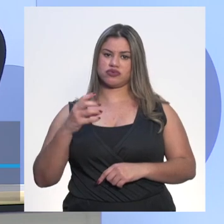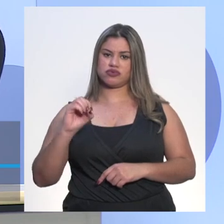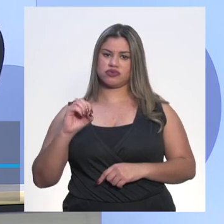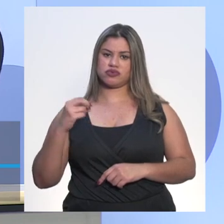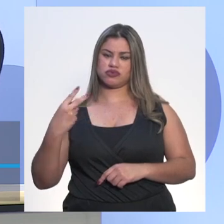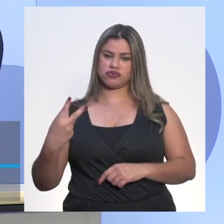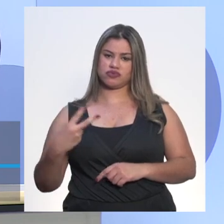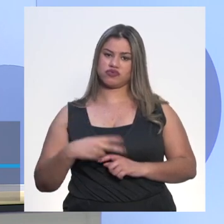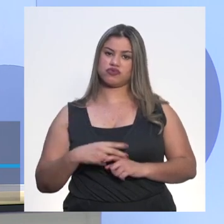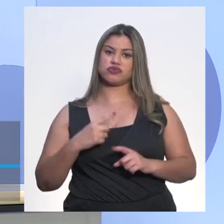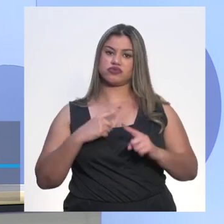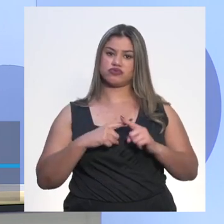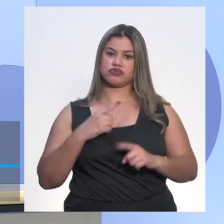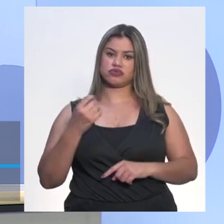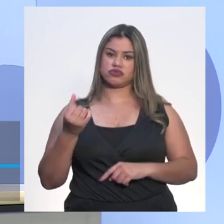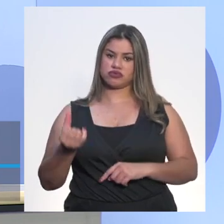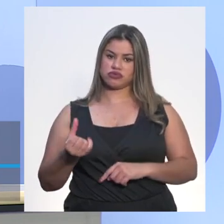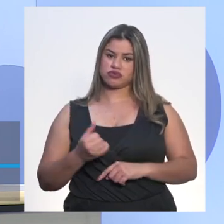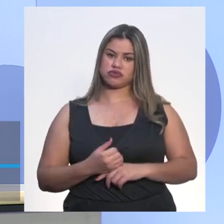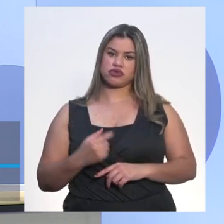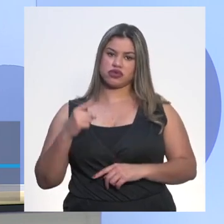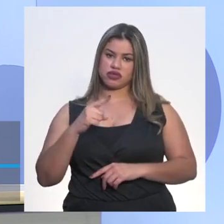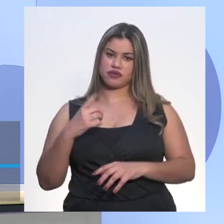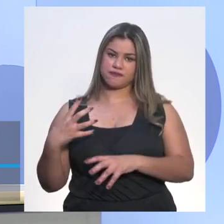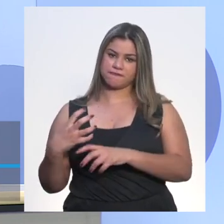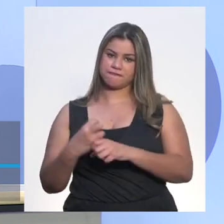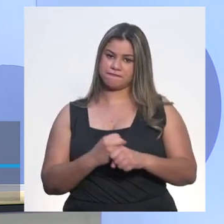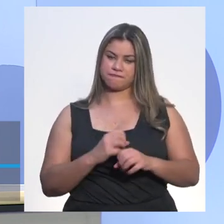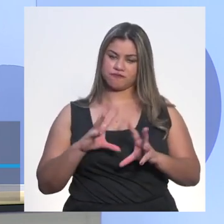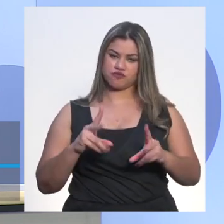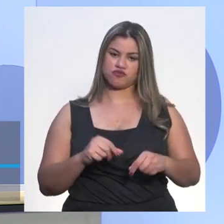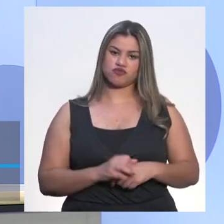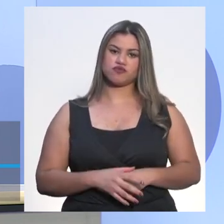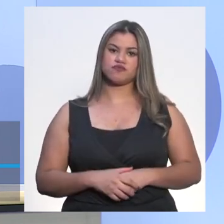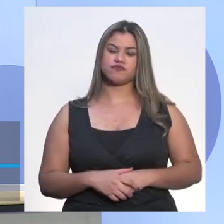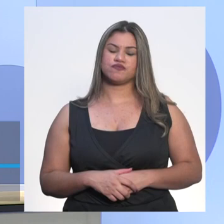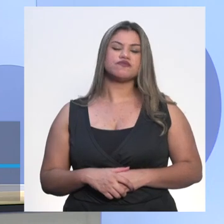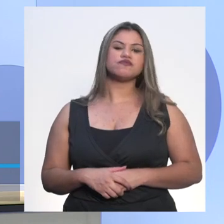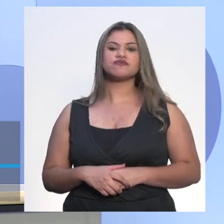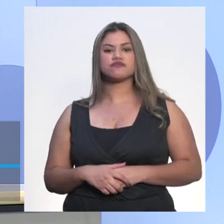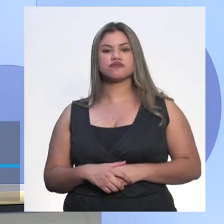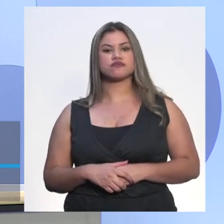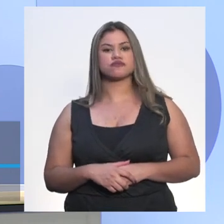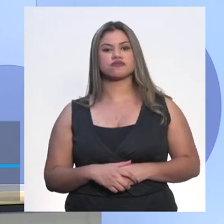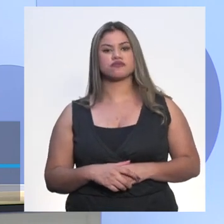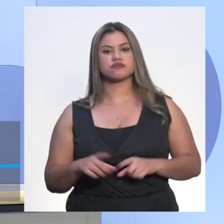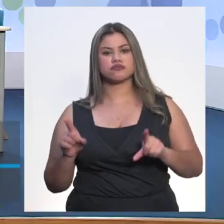multiplica 6. Perfeito. Então, ele fez dessa forma. Certo. Eu encontrei também